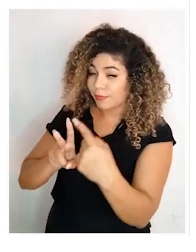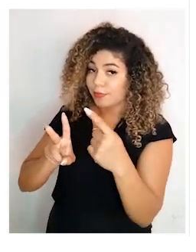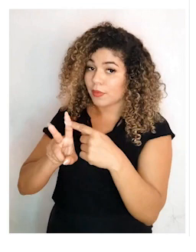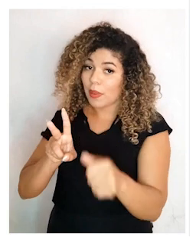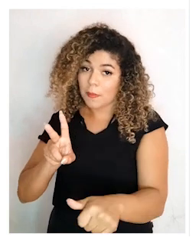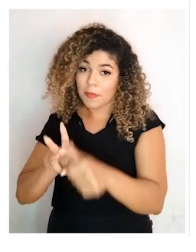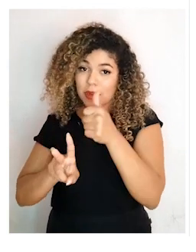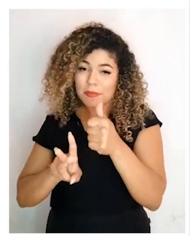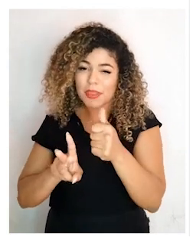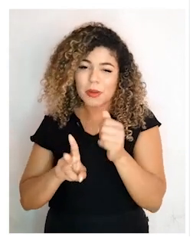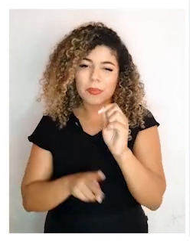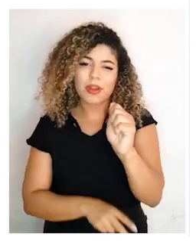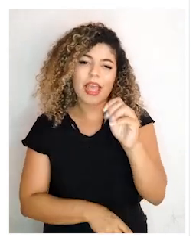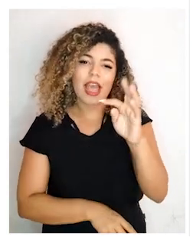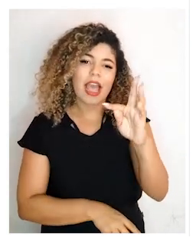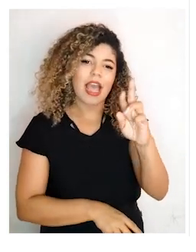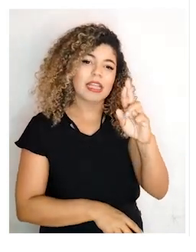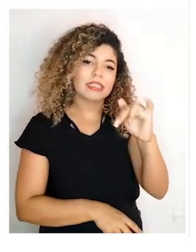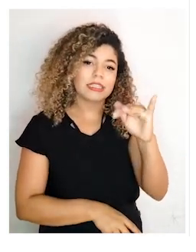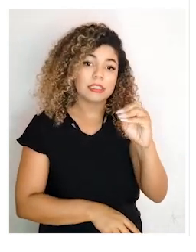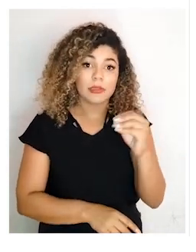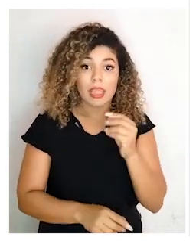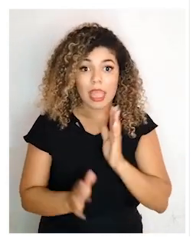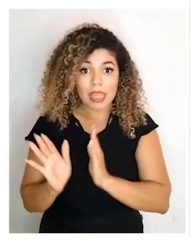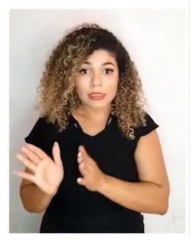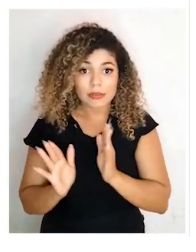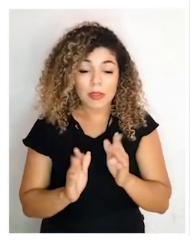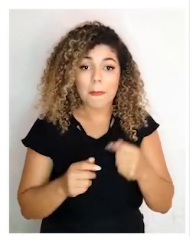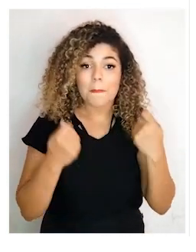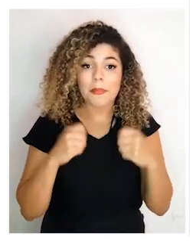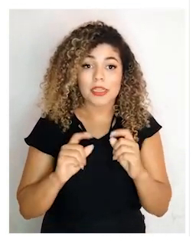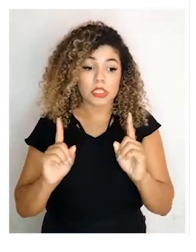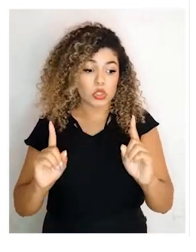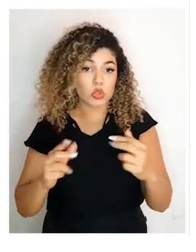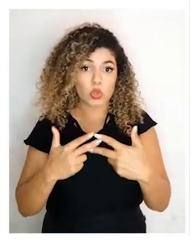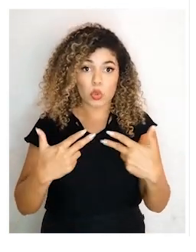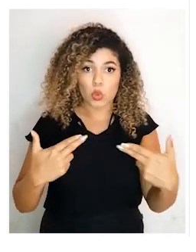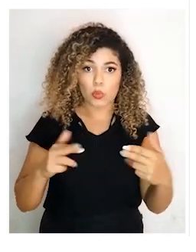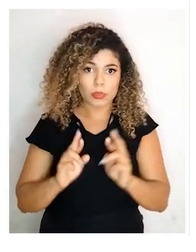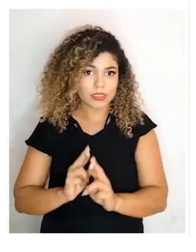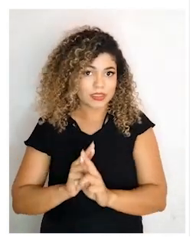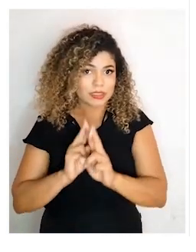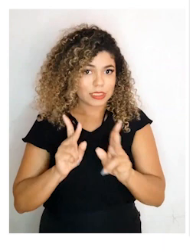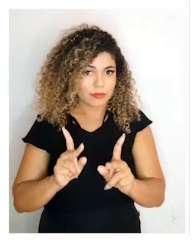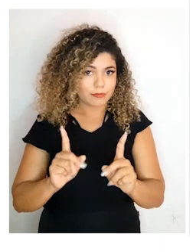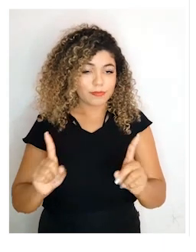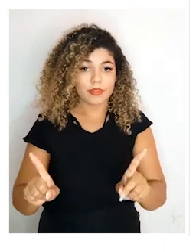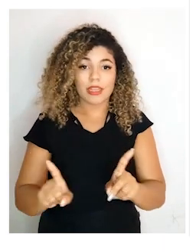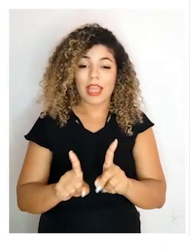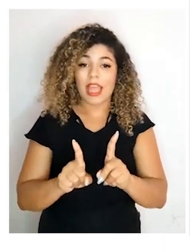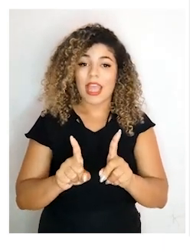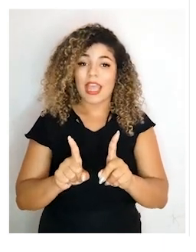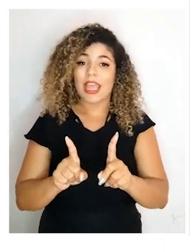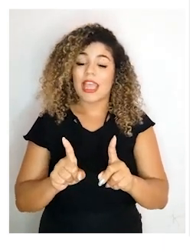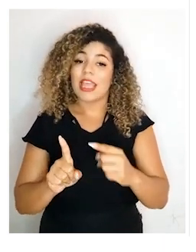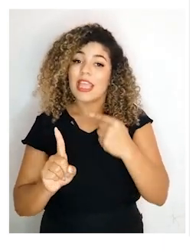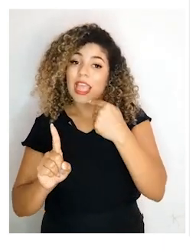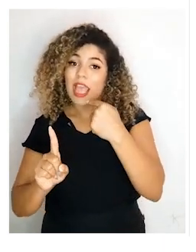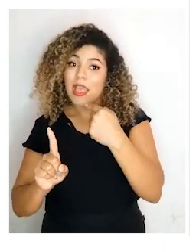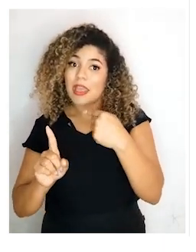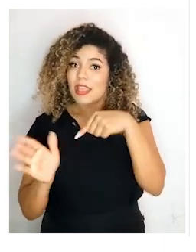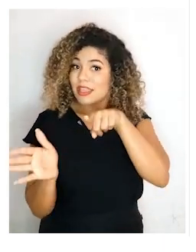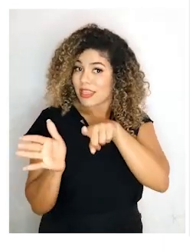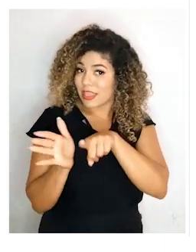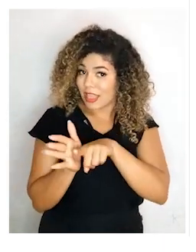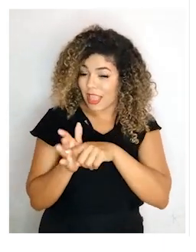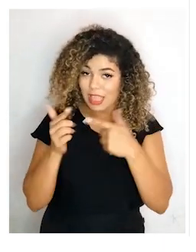por atrito. Neste processo, é preciso de dois materiais diferentes e eletricamente neutros,